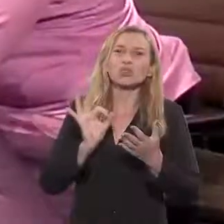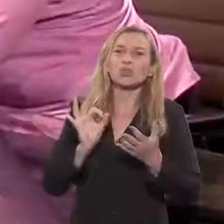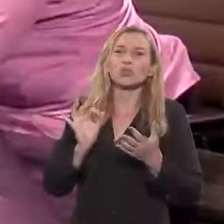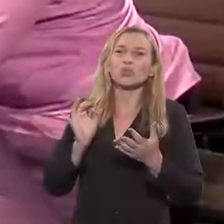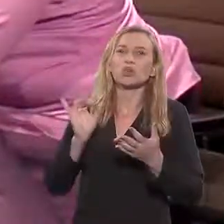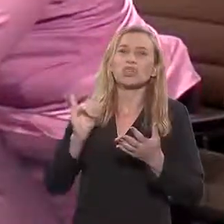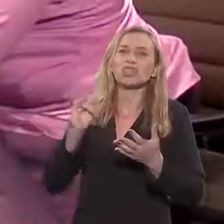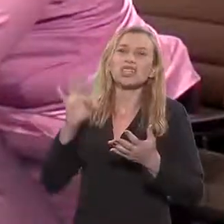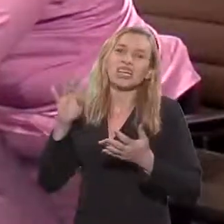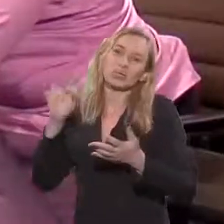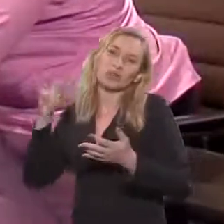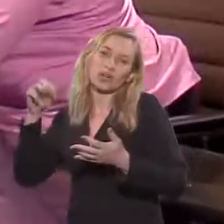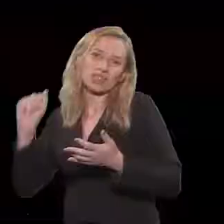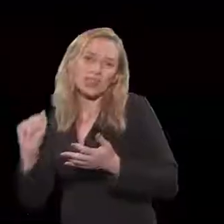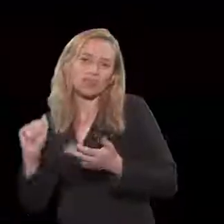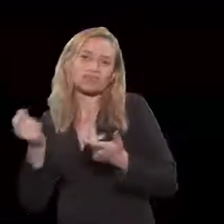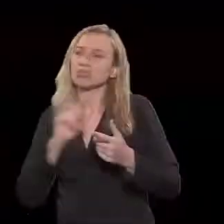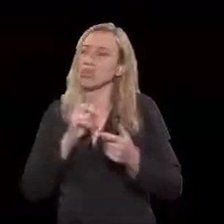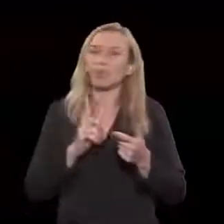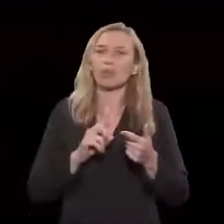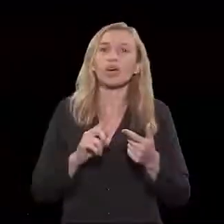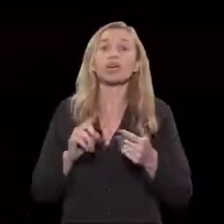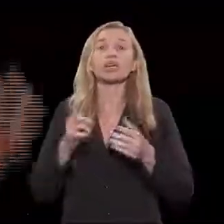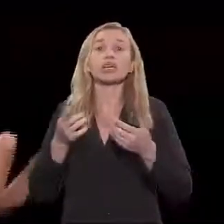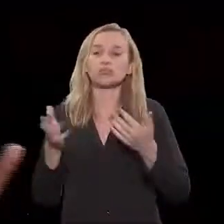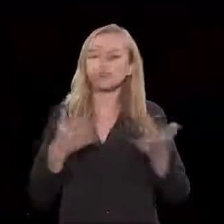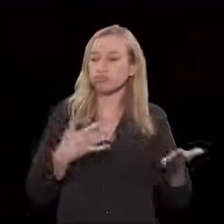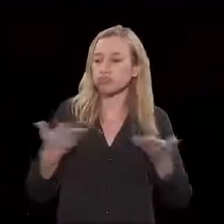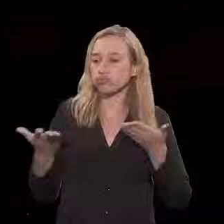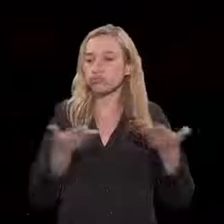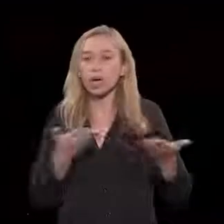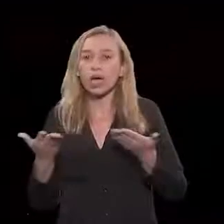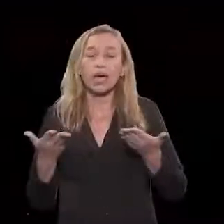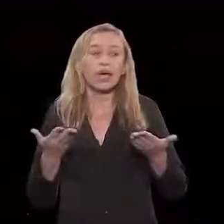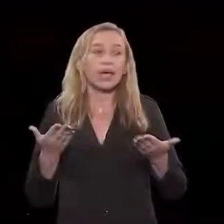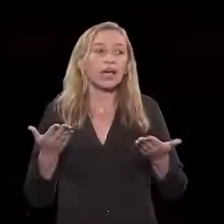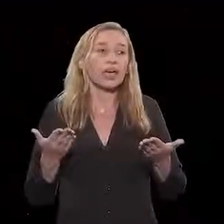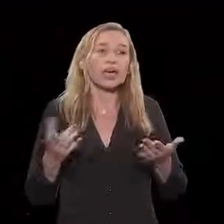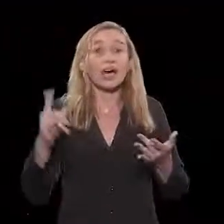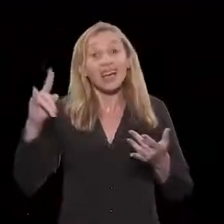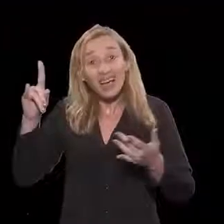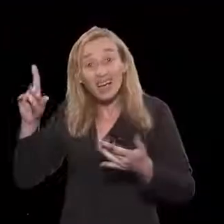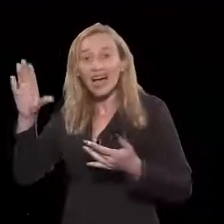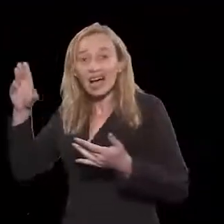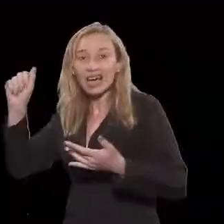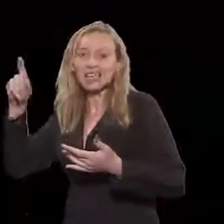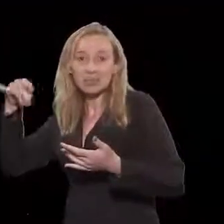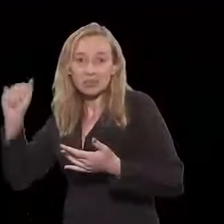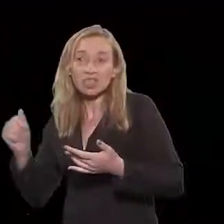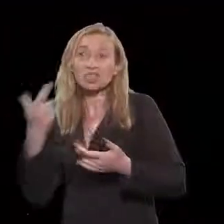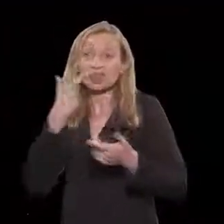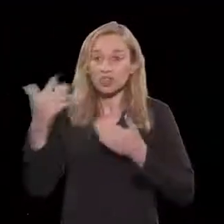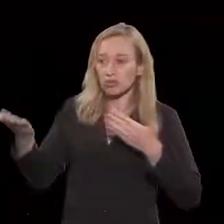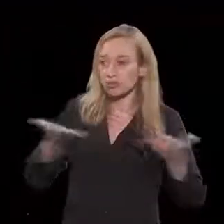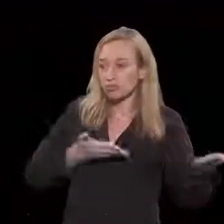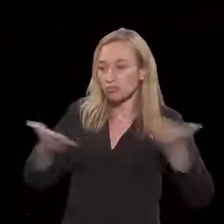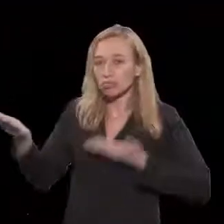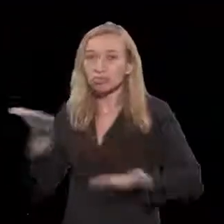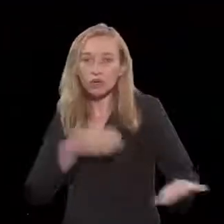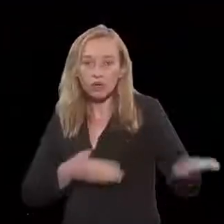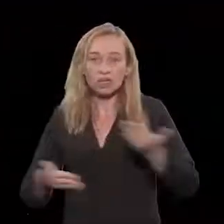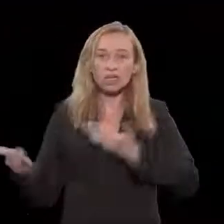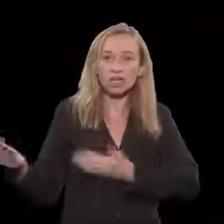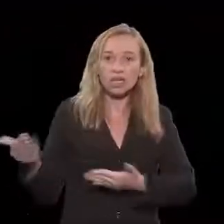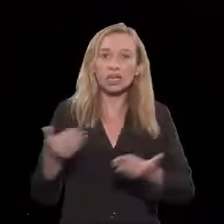como intelectualidade? Isso aí. Enquanto entretenimento, sabe, a academia já vê, isso enquanto